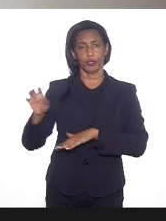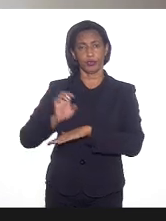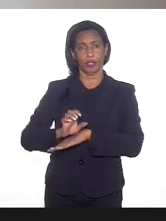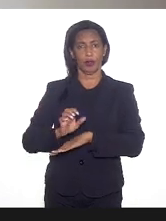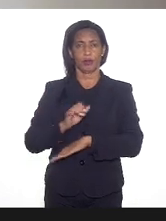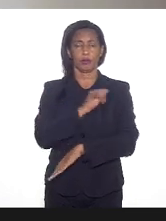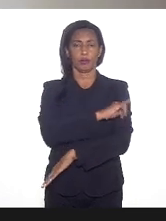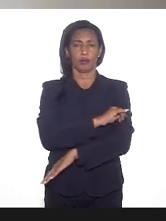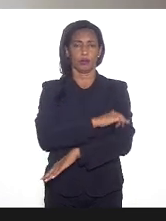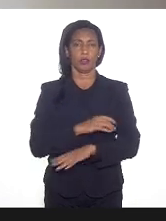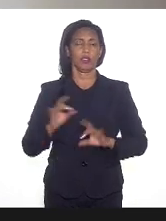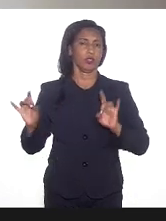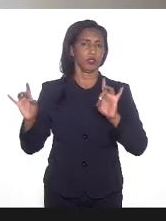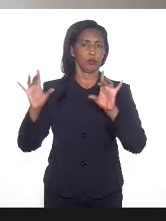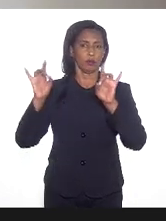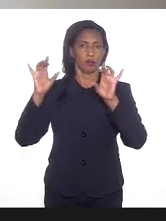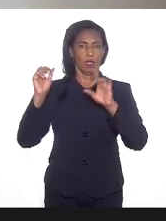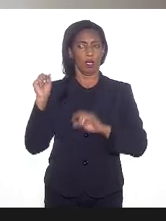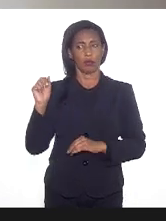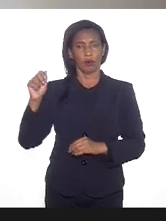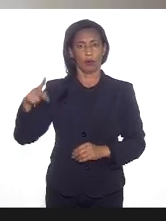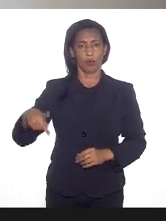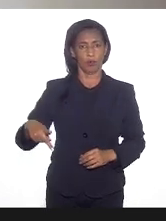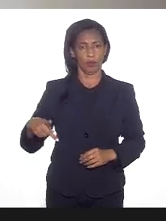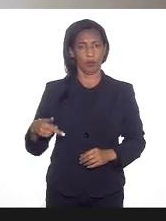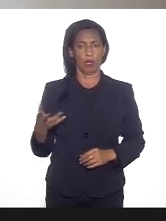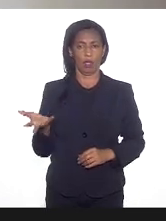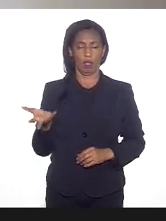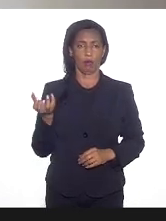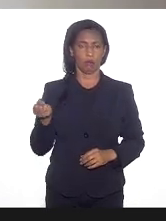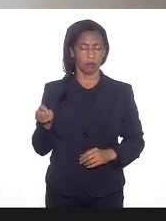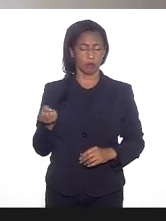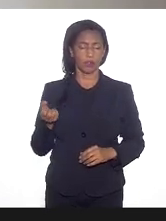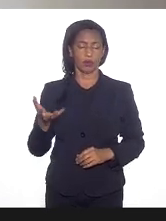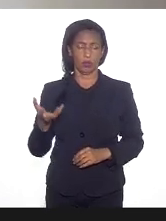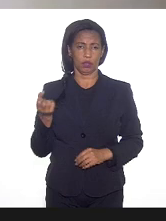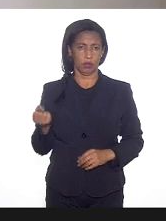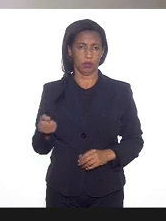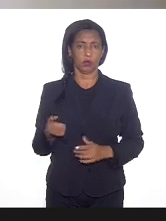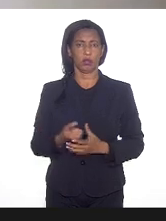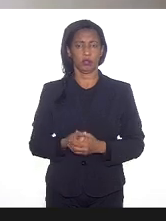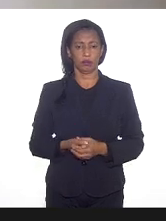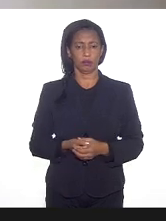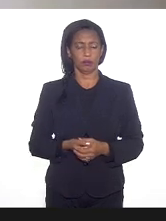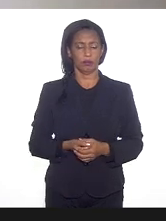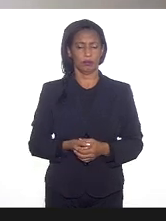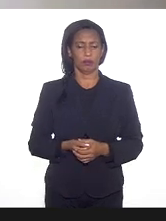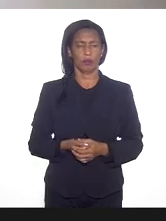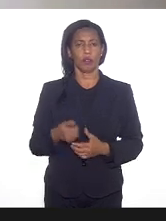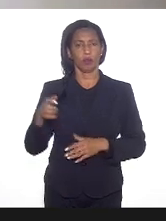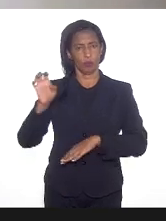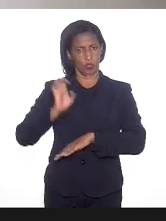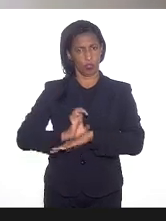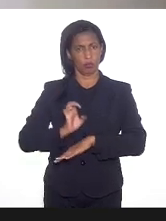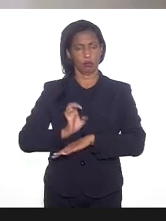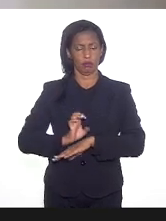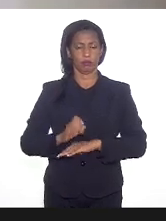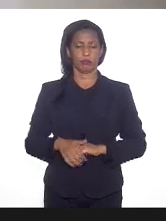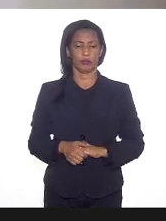Janeiro, em especial aos aposentados e aposentadas, pensionistas do nosso Estado,